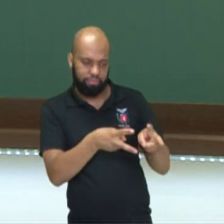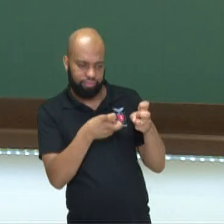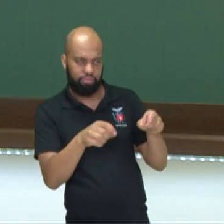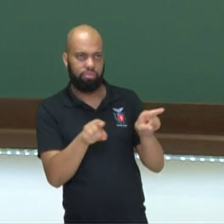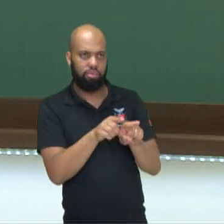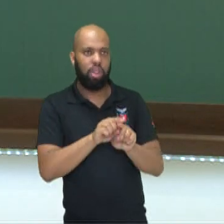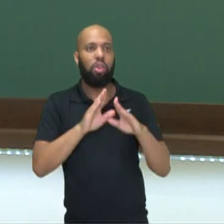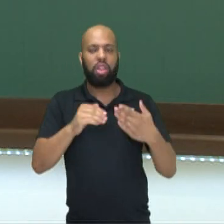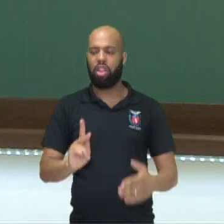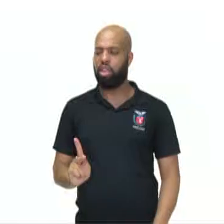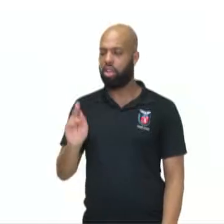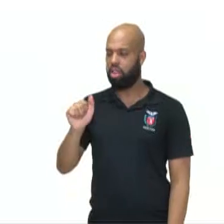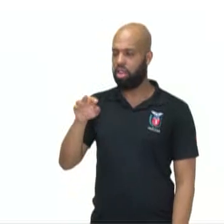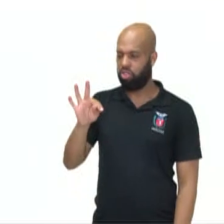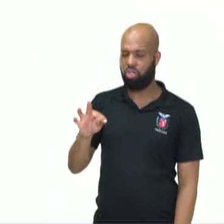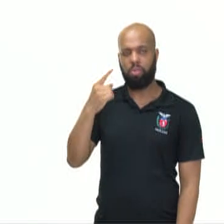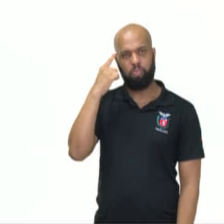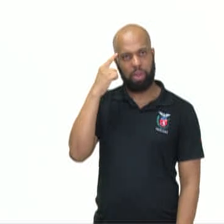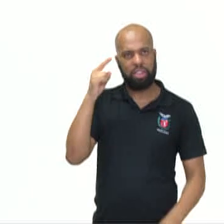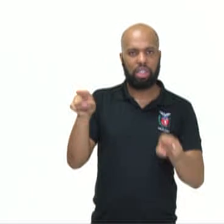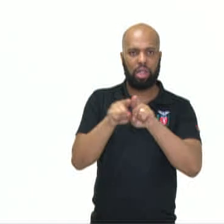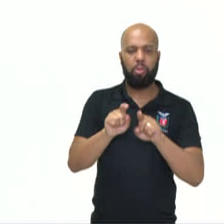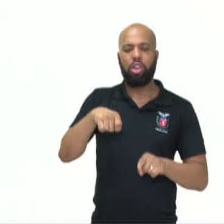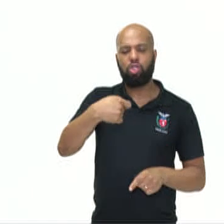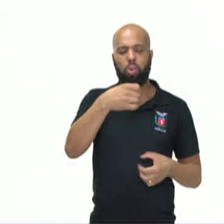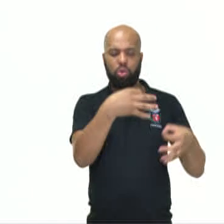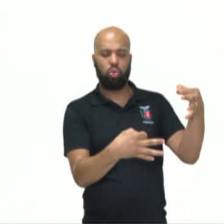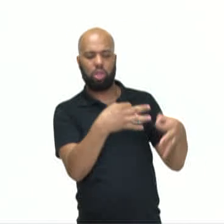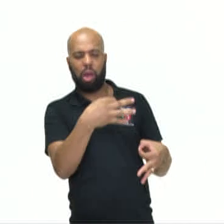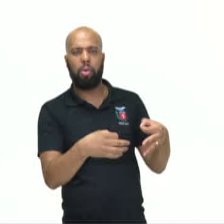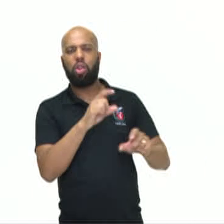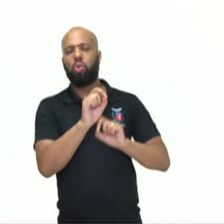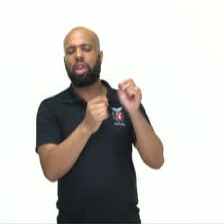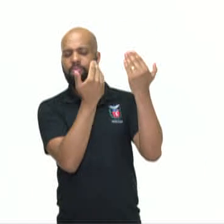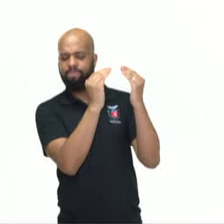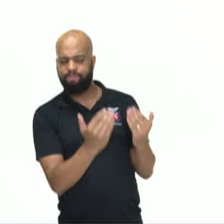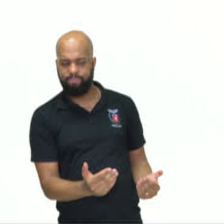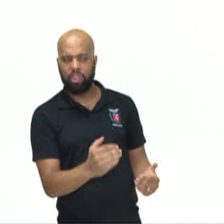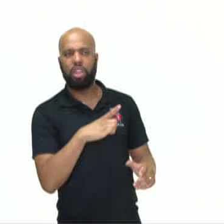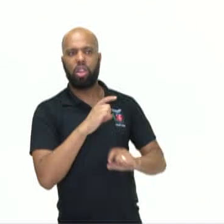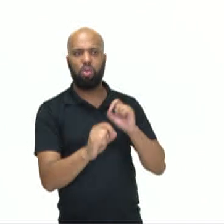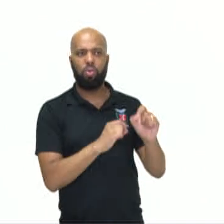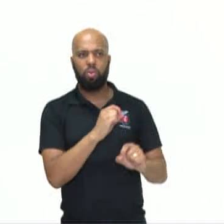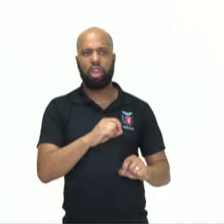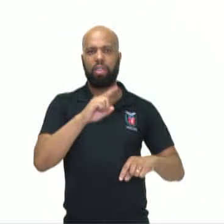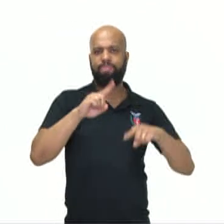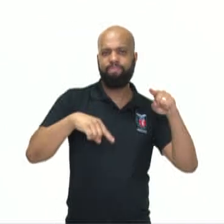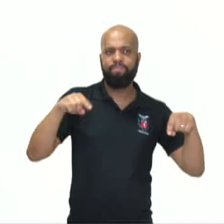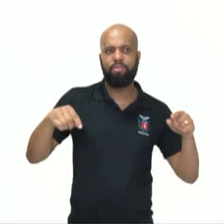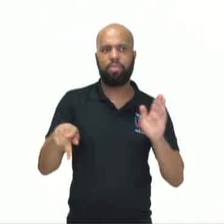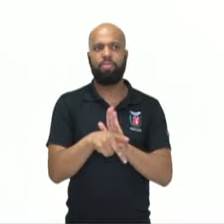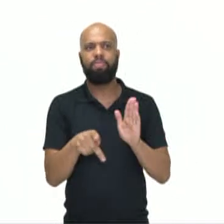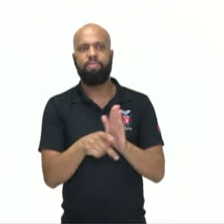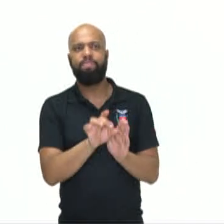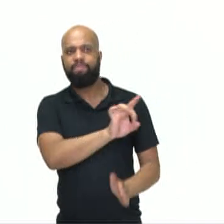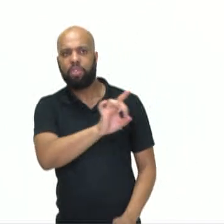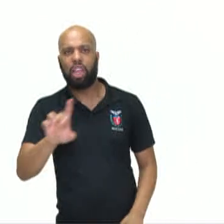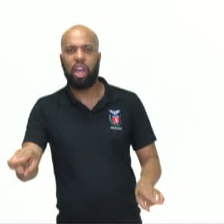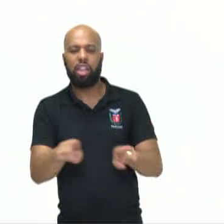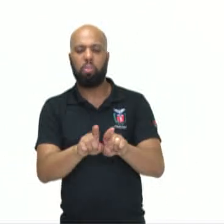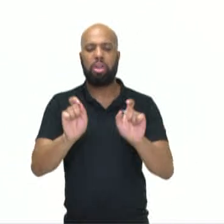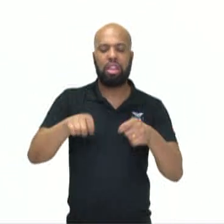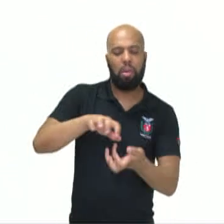E Kant vai pensar também julgamentos analíticos, julgamentos sintéticos a priori, sintéticos